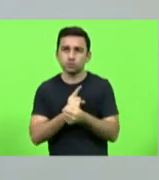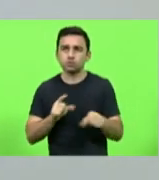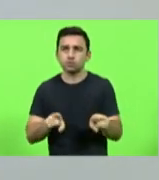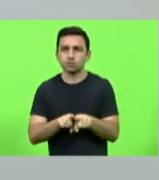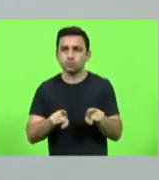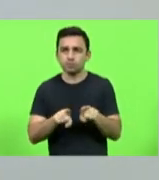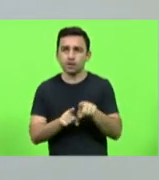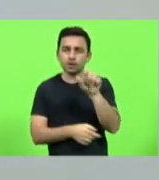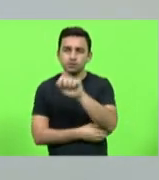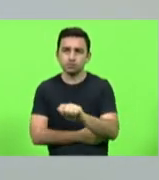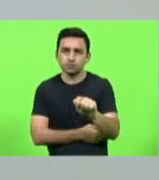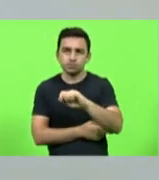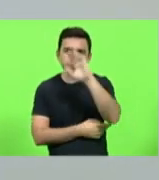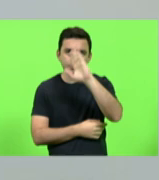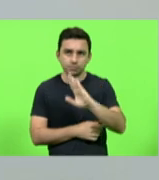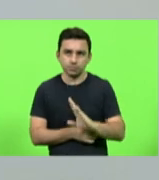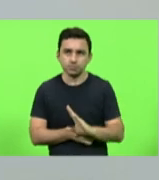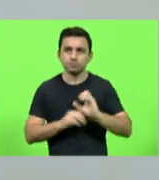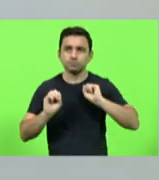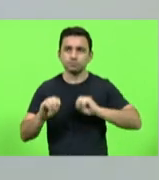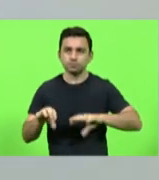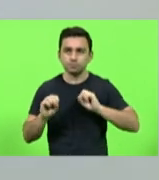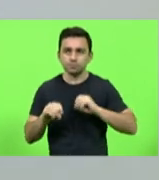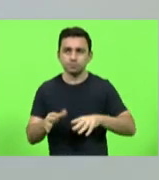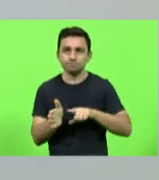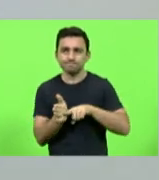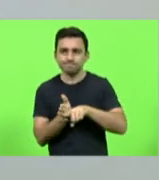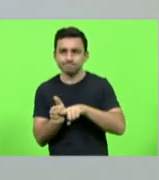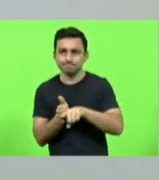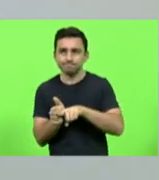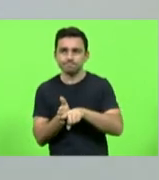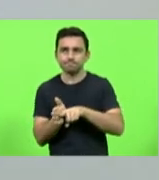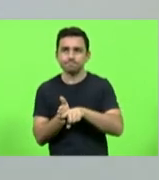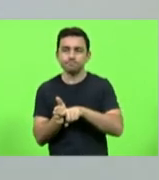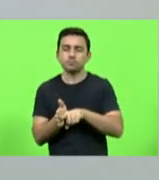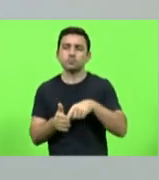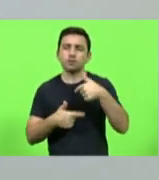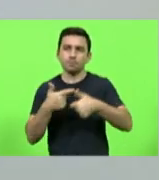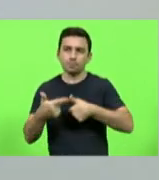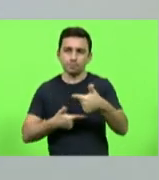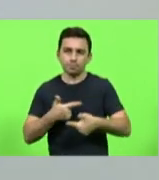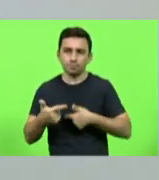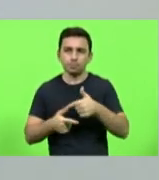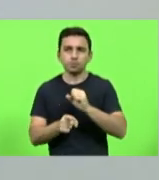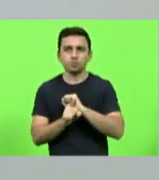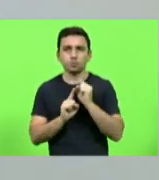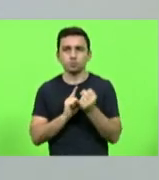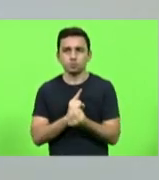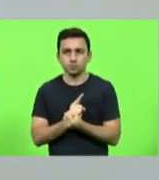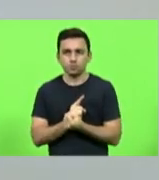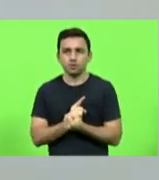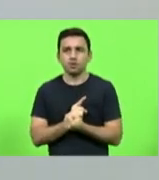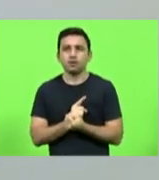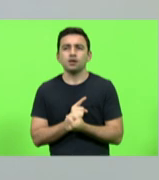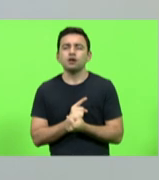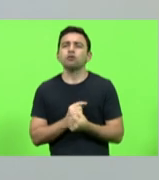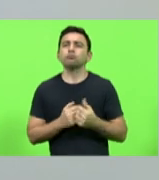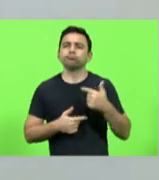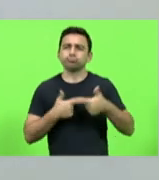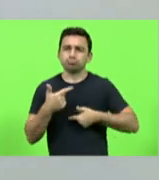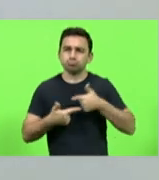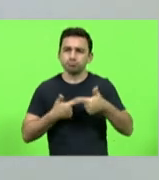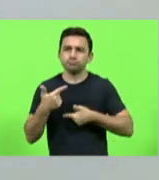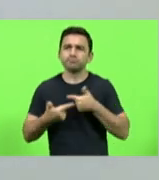Associação Brasileira de Ensino e Pesquisa em Serviço Social. Esse trabalho tem